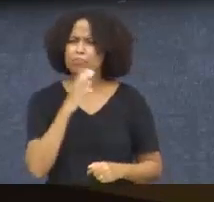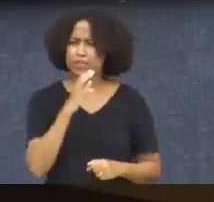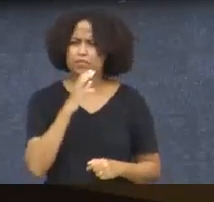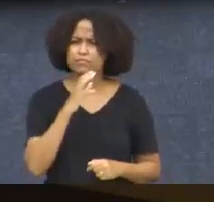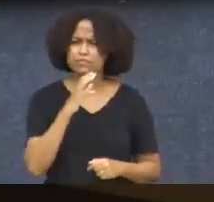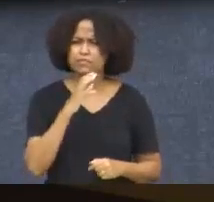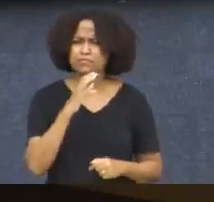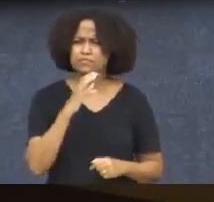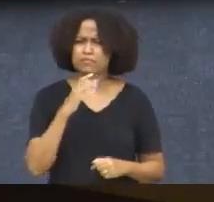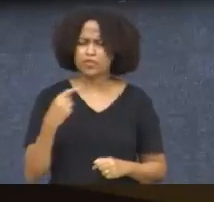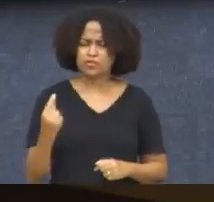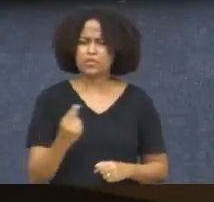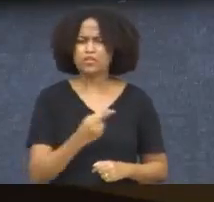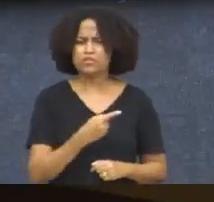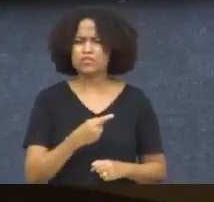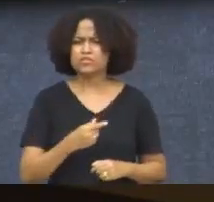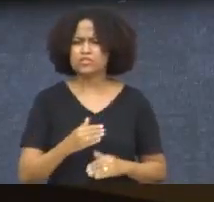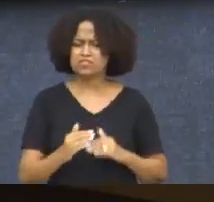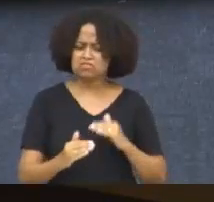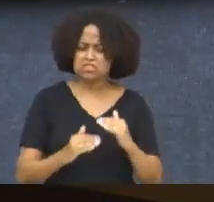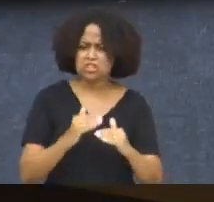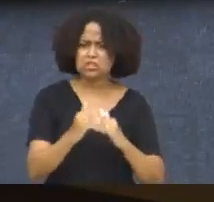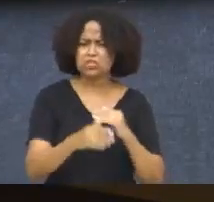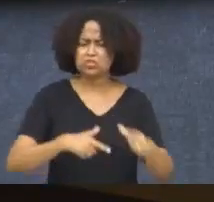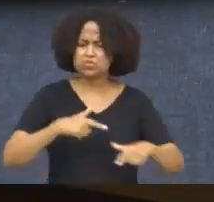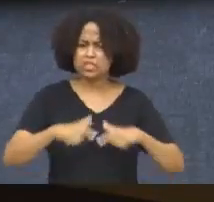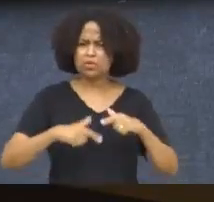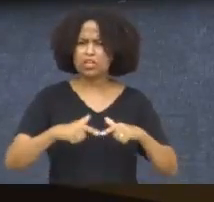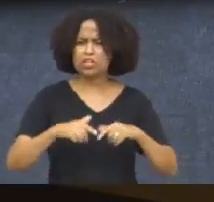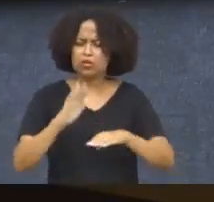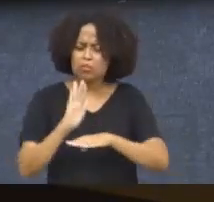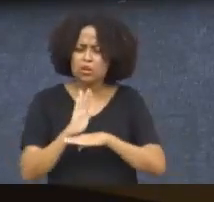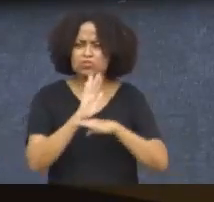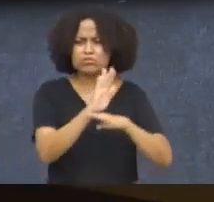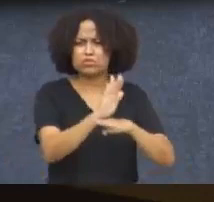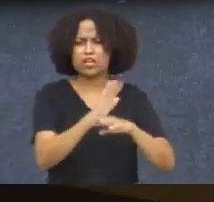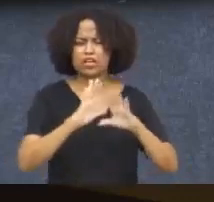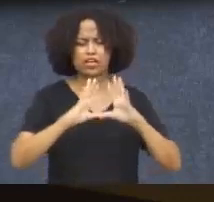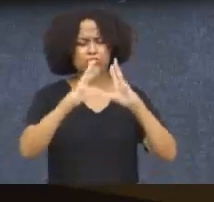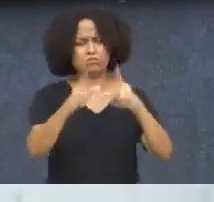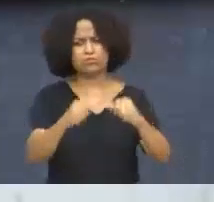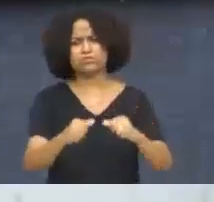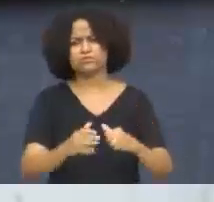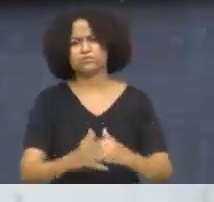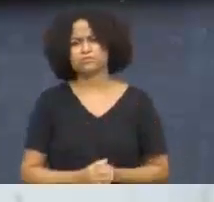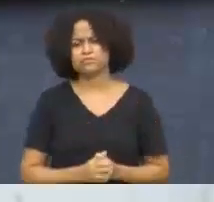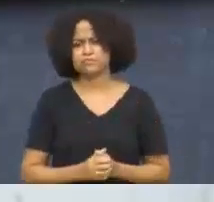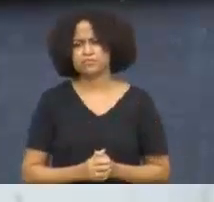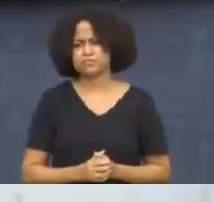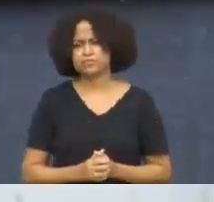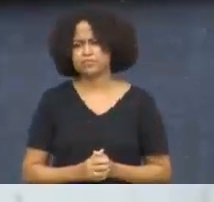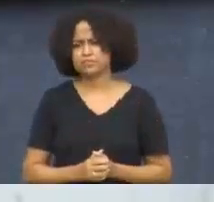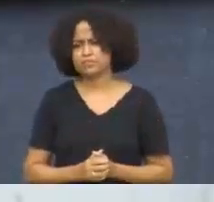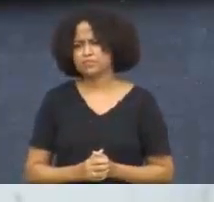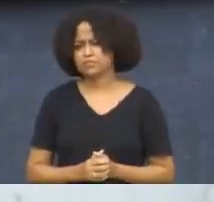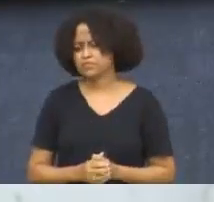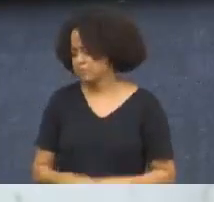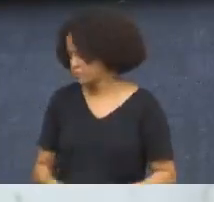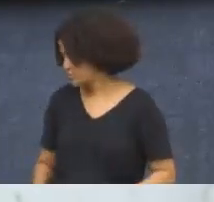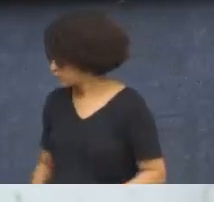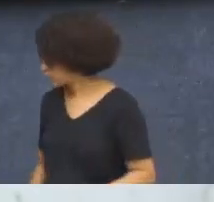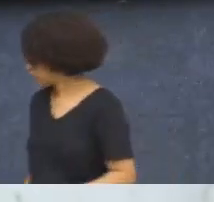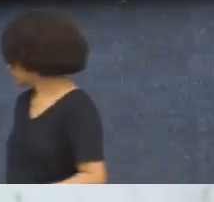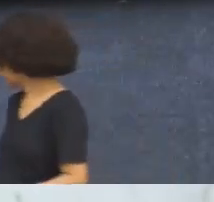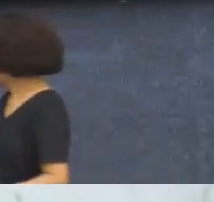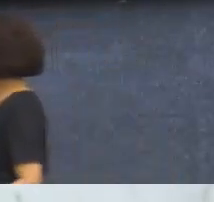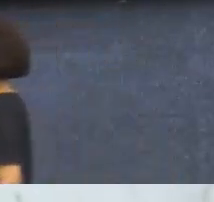em frente trabalhando para que nós possamos aí ajudar a todos que precisam. Obrigado, presidente. Obrigado, vereador. Assuntos gerais, vereador